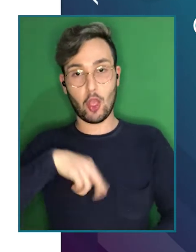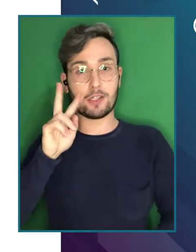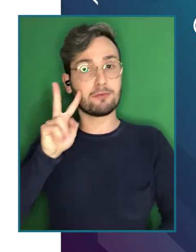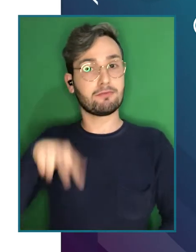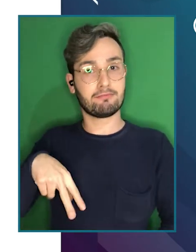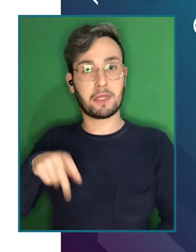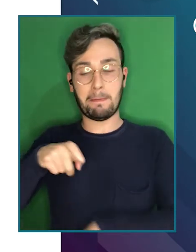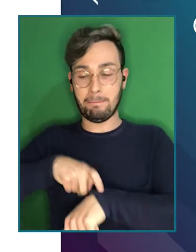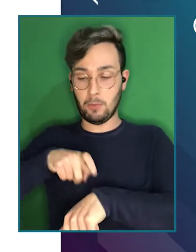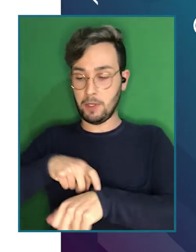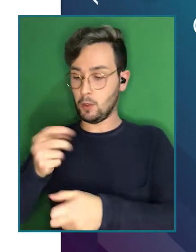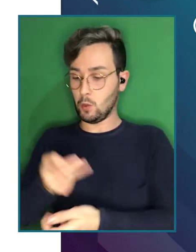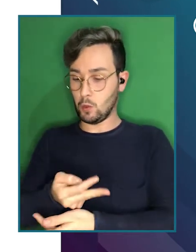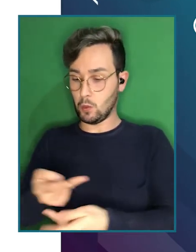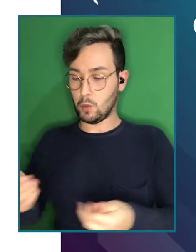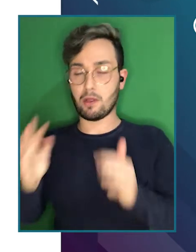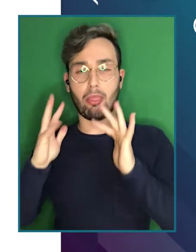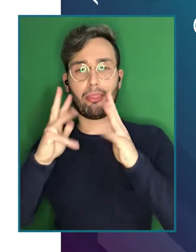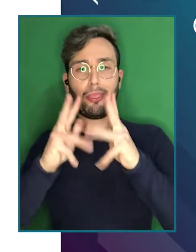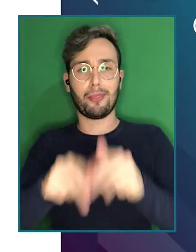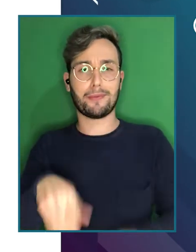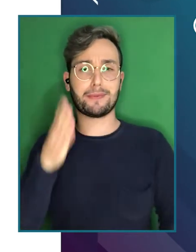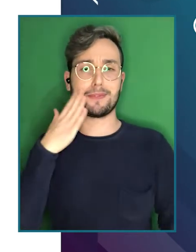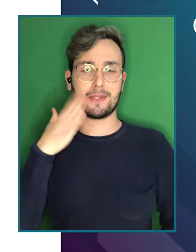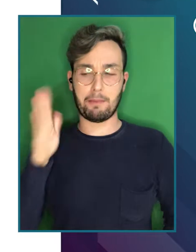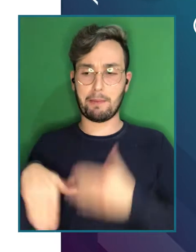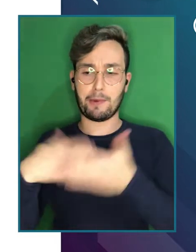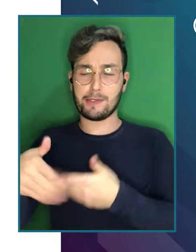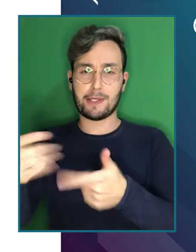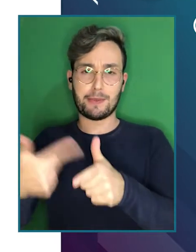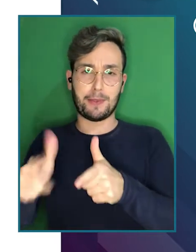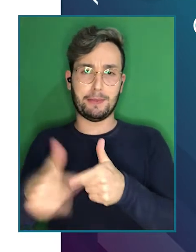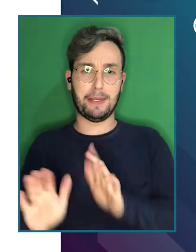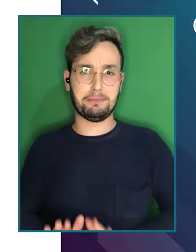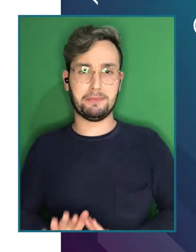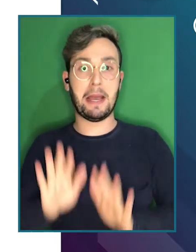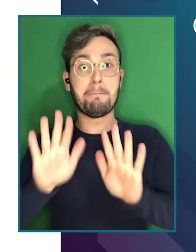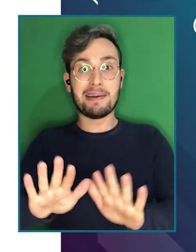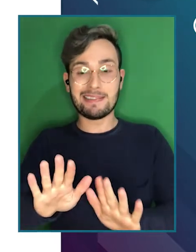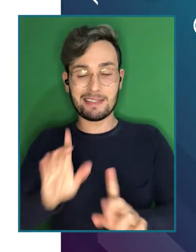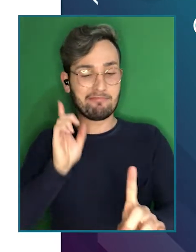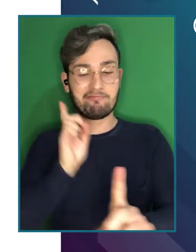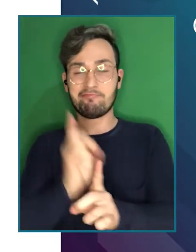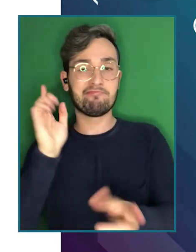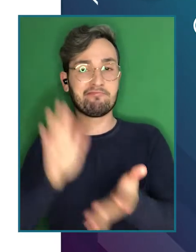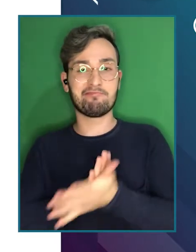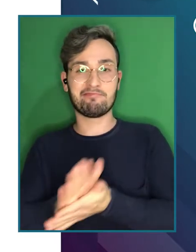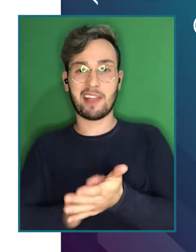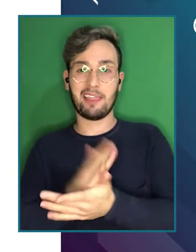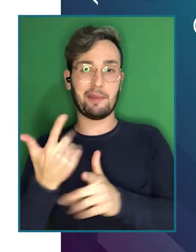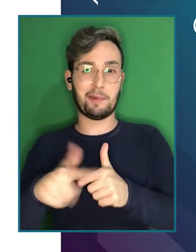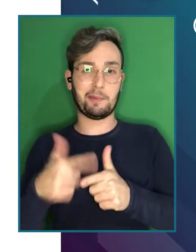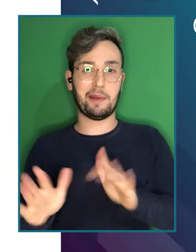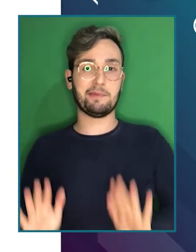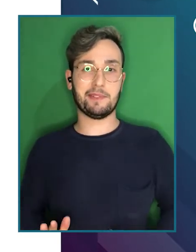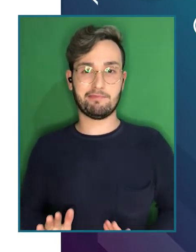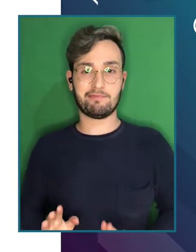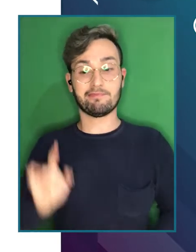nos deparamos com situações em que todos sabem que o processo está com problema, mas ninguém encontra o